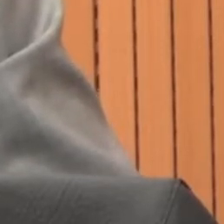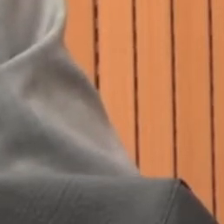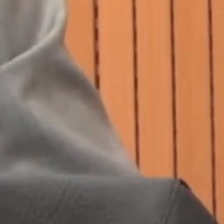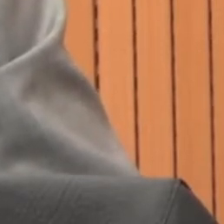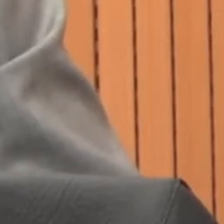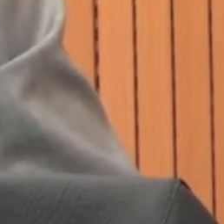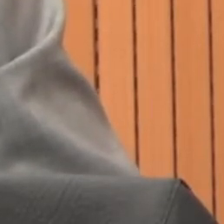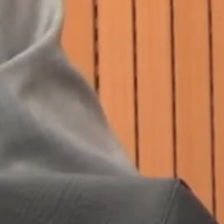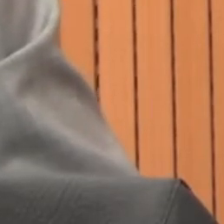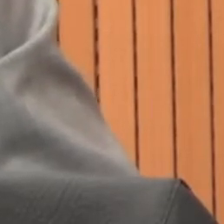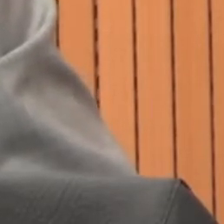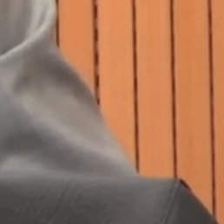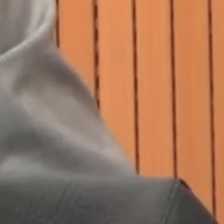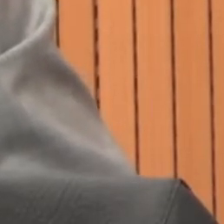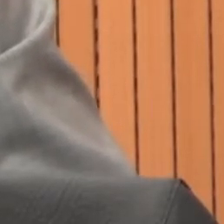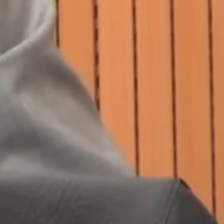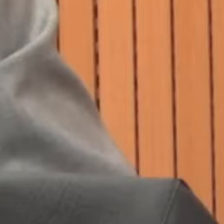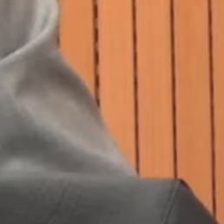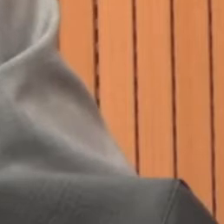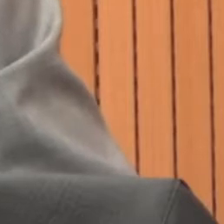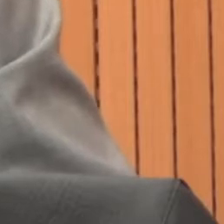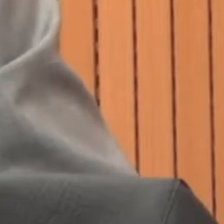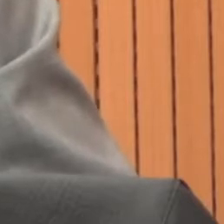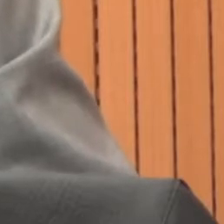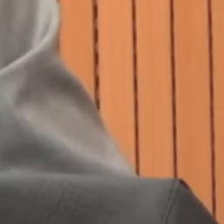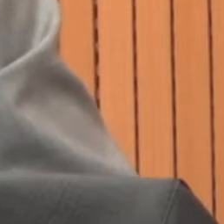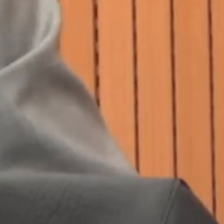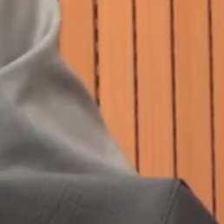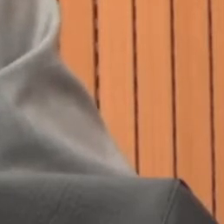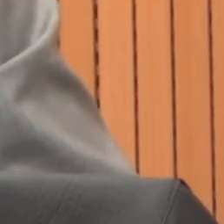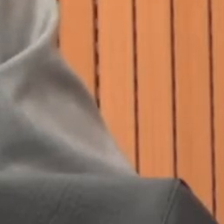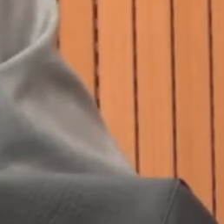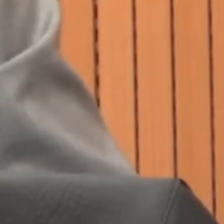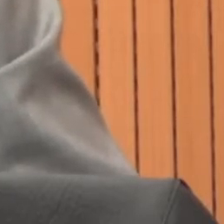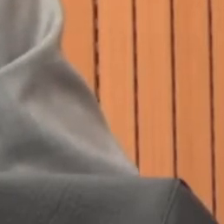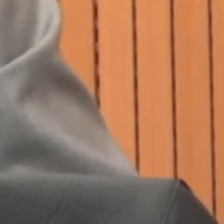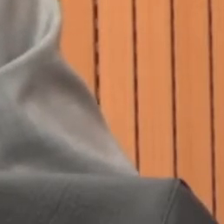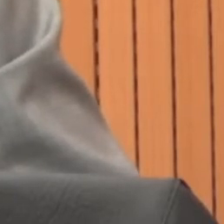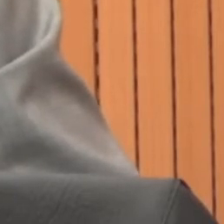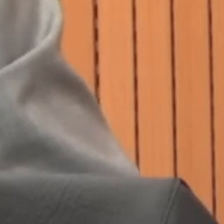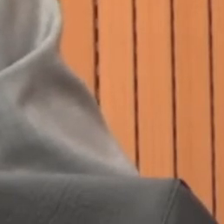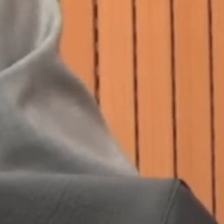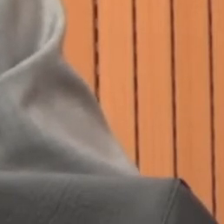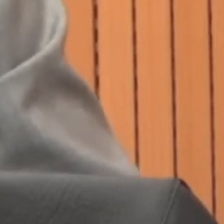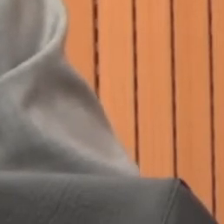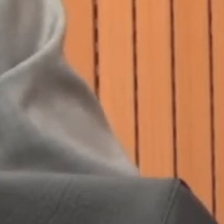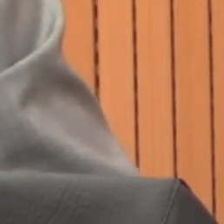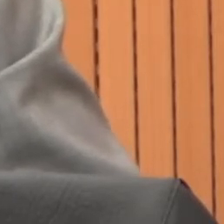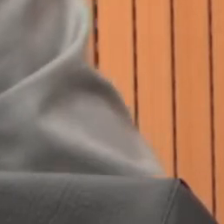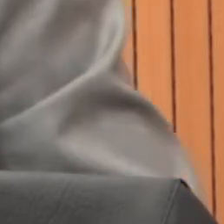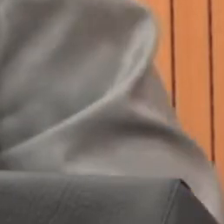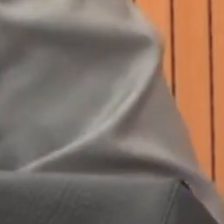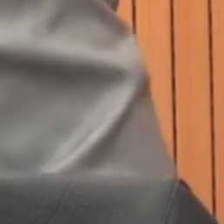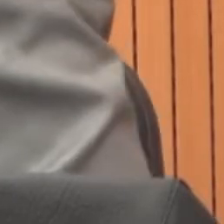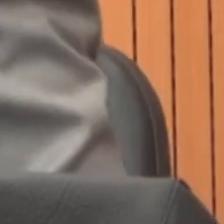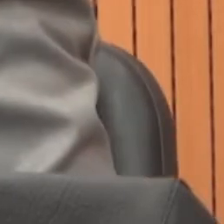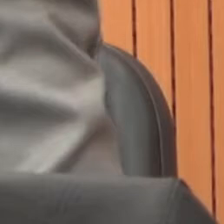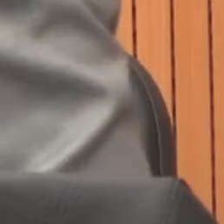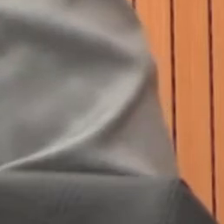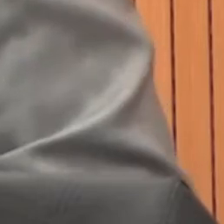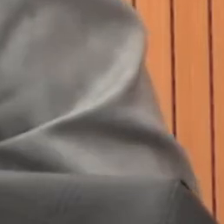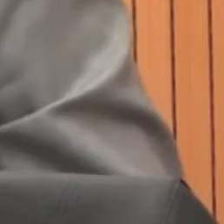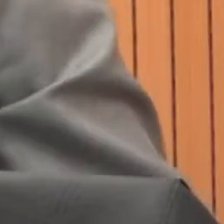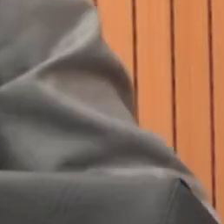Eles têm que aceitar esse estudante como um complemento. O que não podemos falar, não fui contratado para isso, não é isso. Então, o cuidado que nós